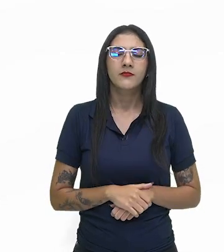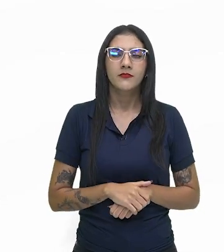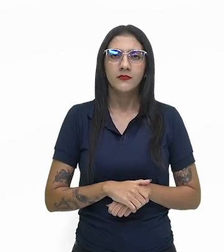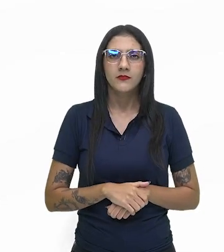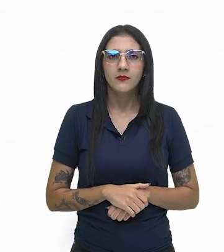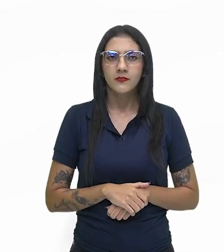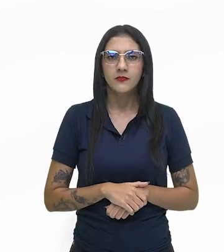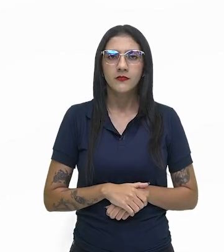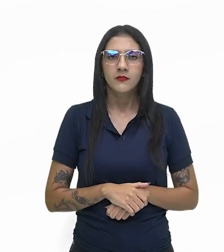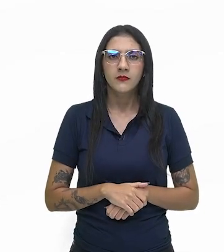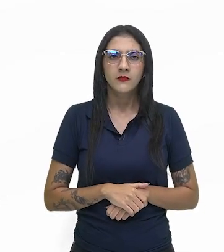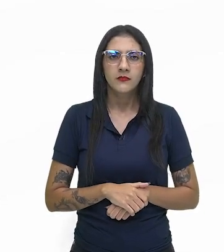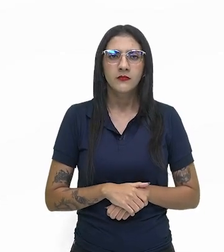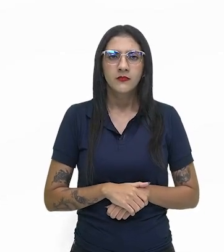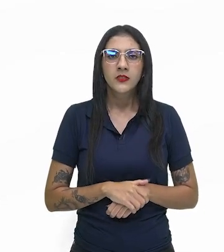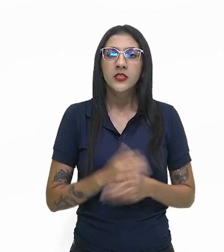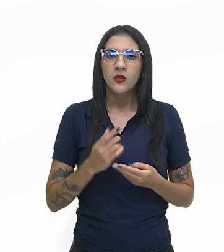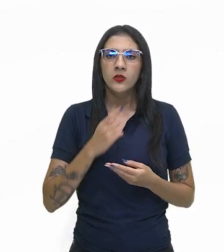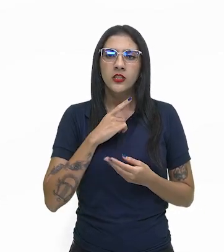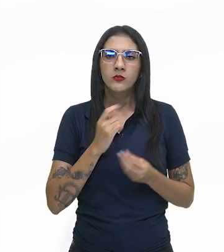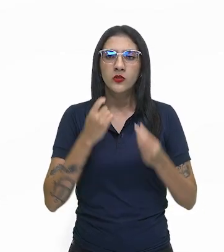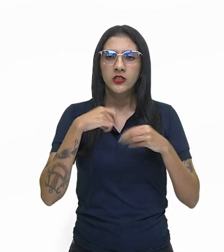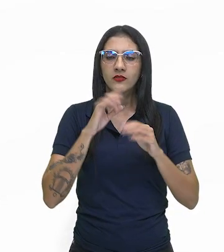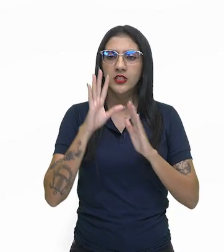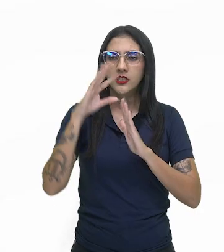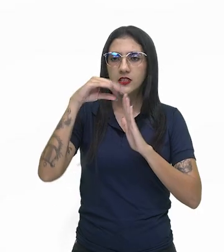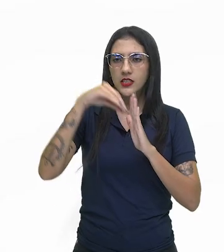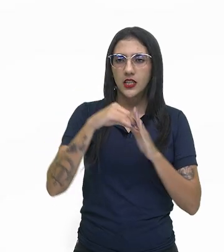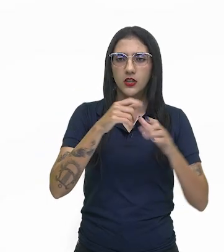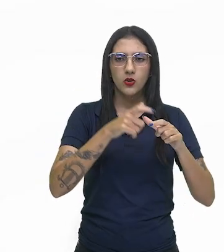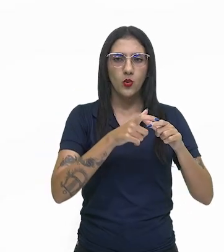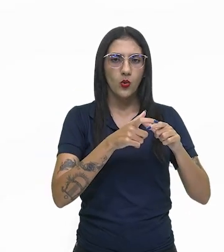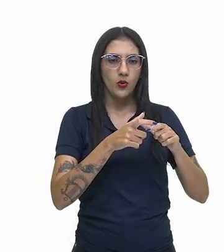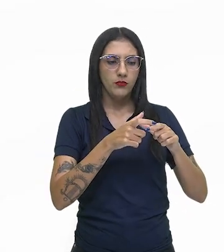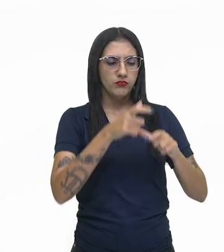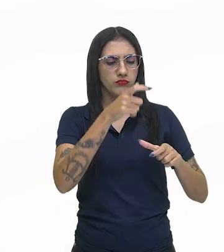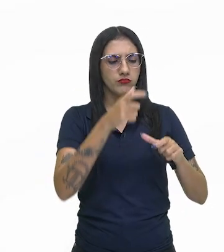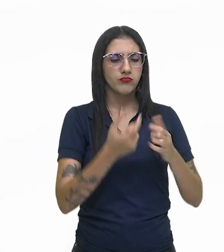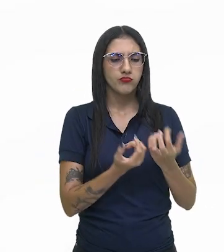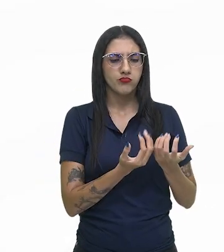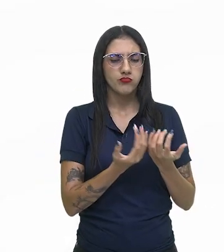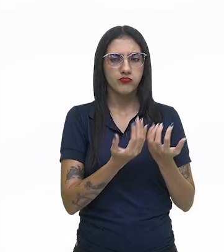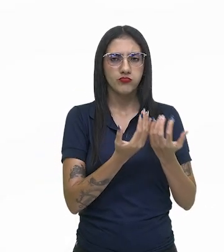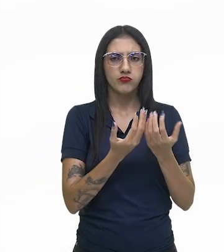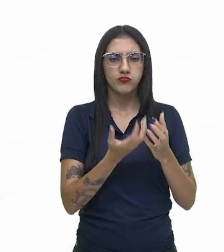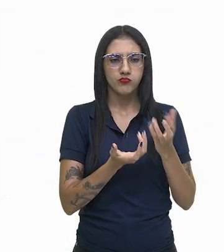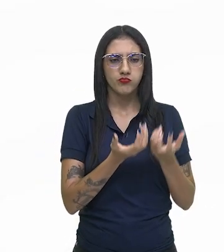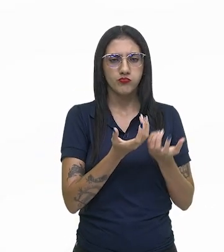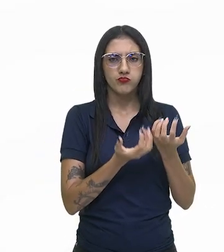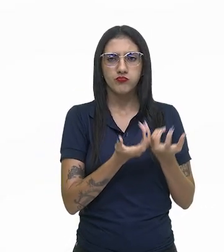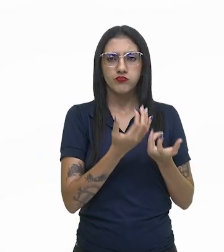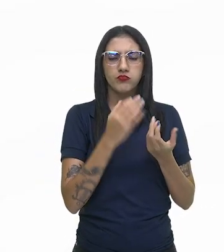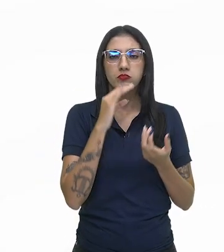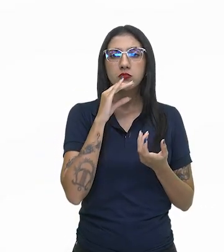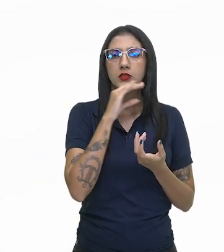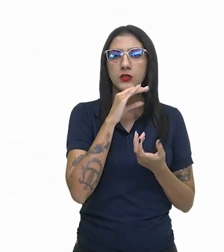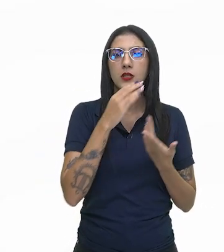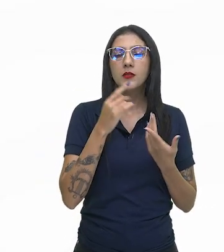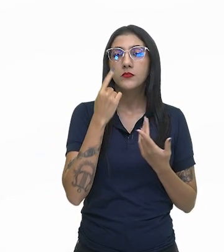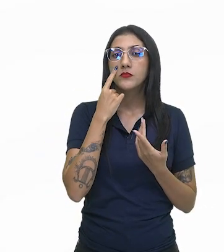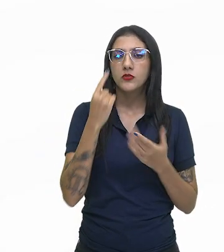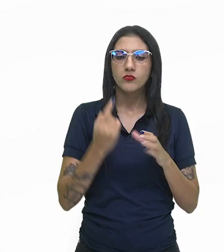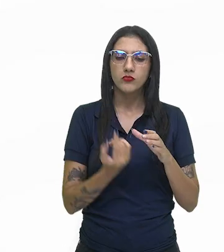tá? Então, é adicionado ali no balão, né, ele é aquecido e aí ocorre duas mudanças, gente. Uma